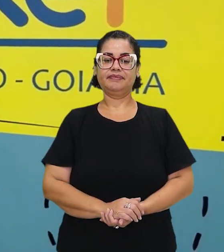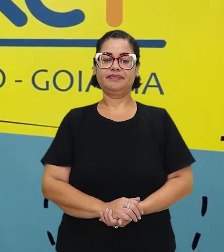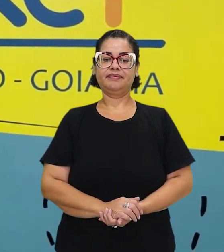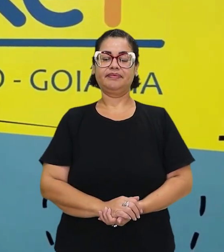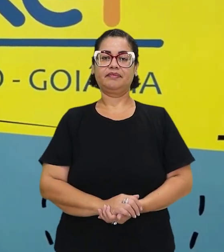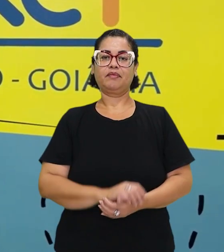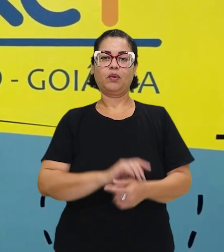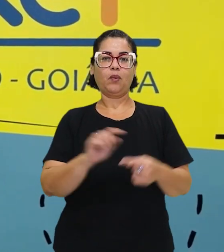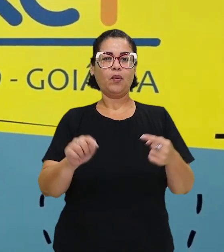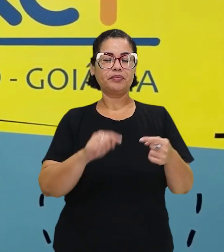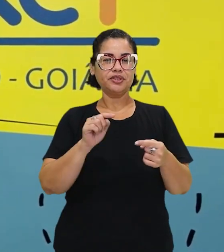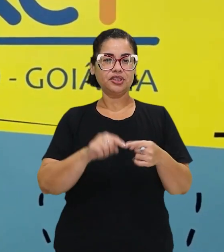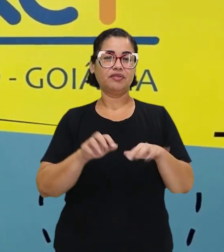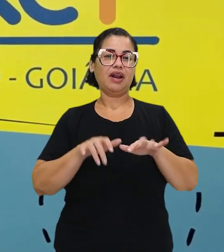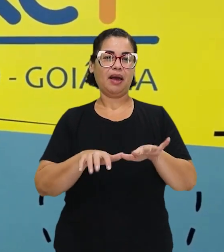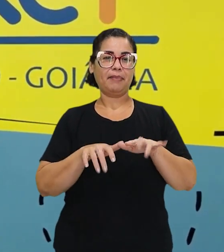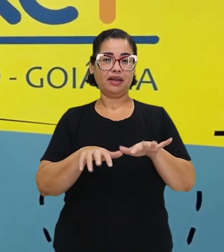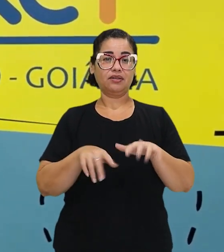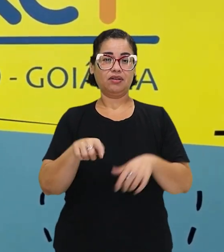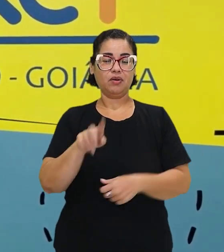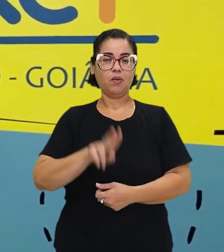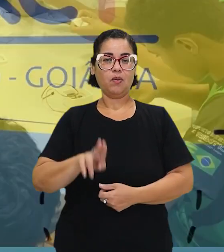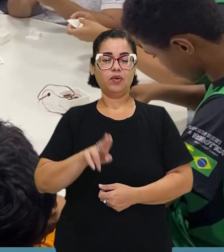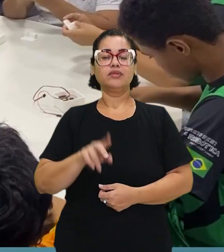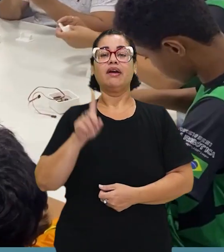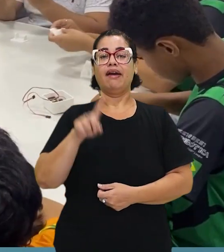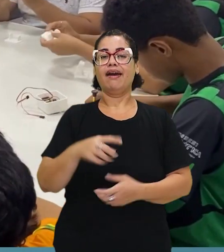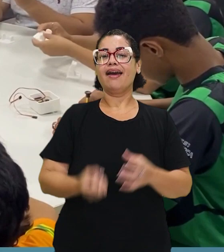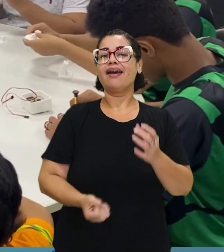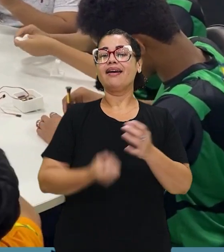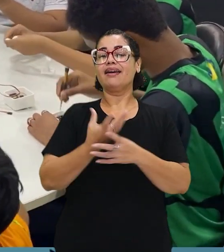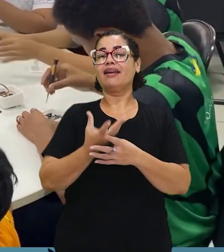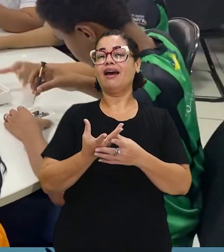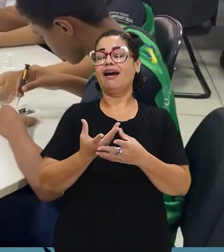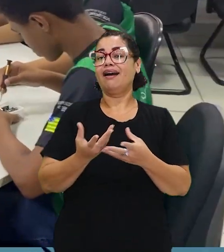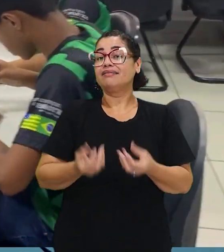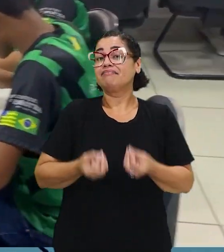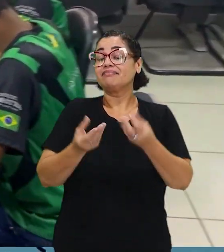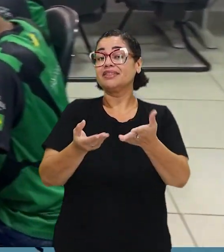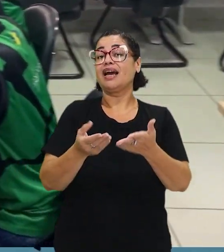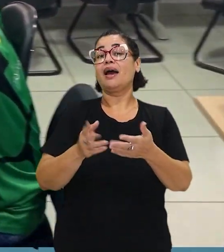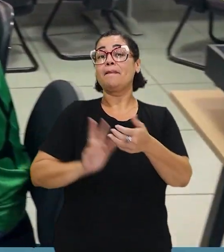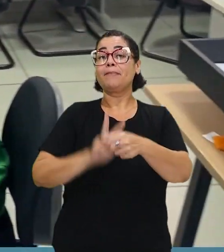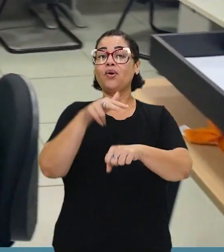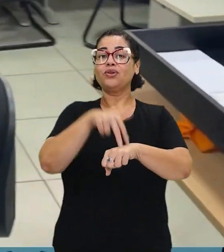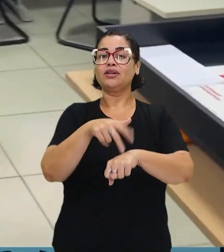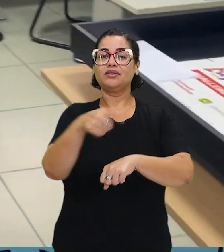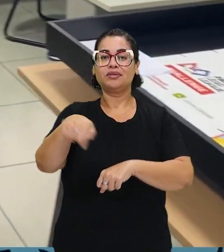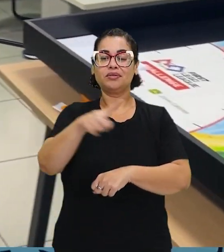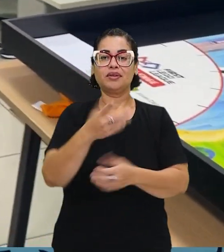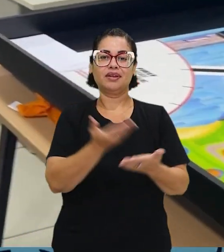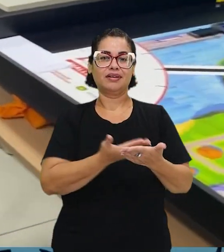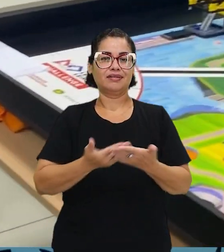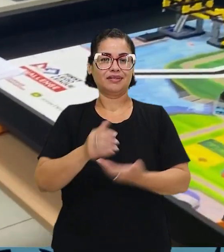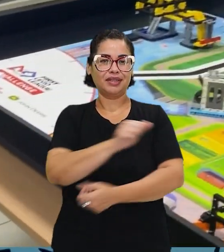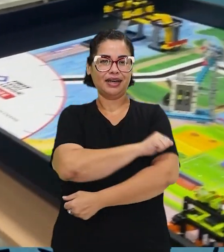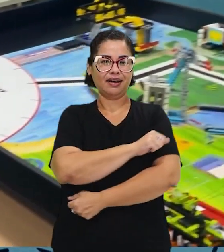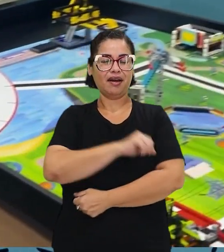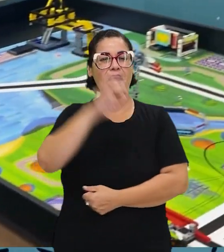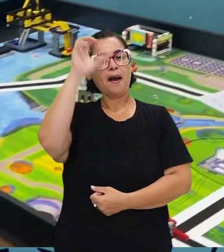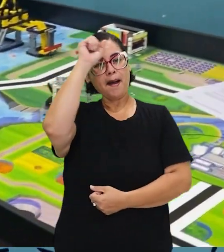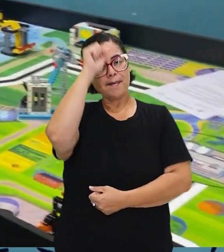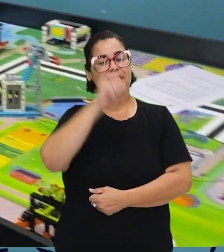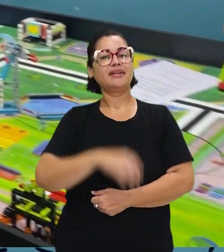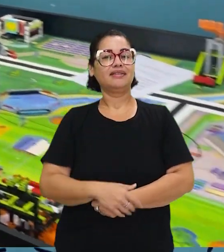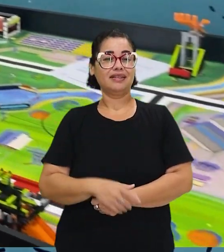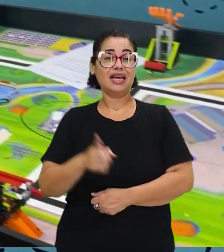O objetivo dos laboratórios makers são criar alunos mais protagonistas do seu aprendizado. É